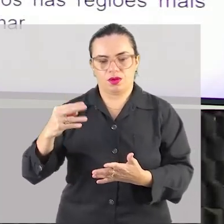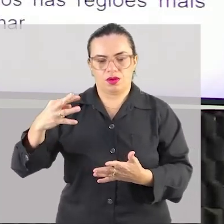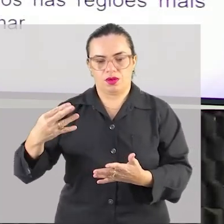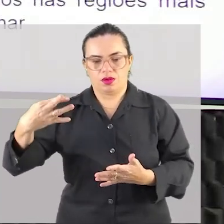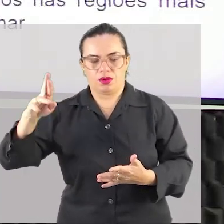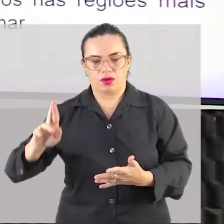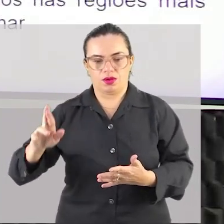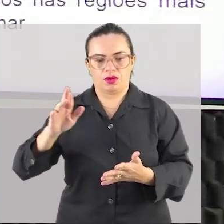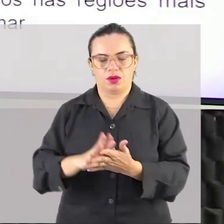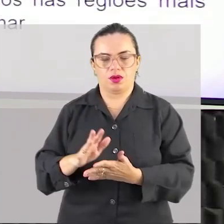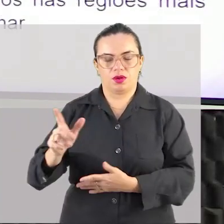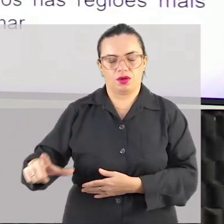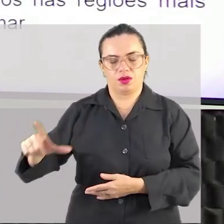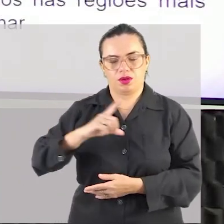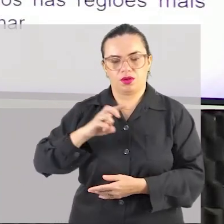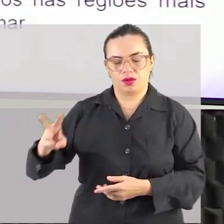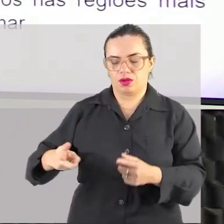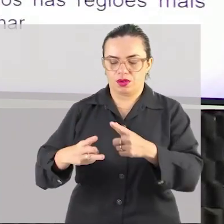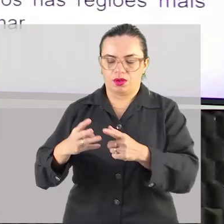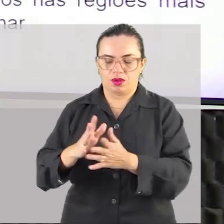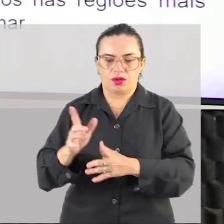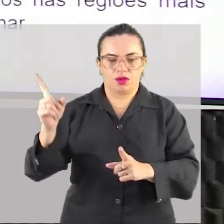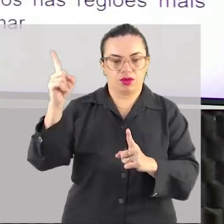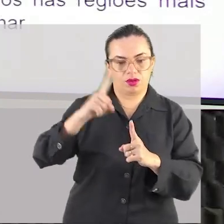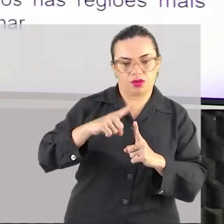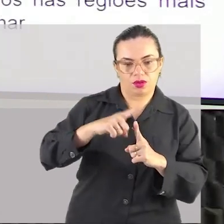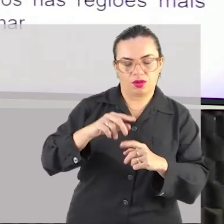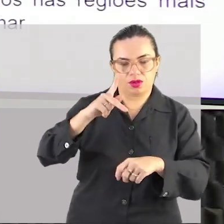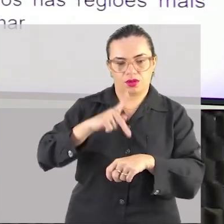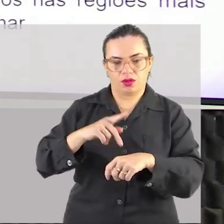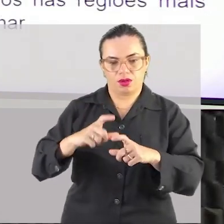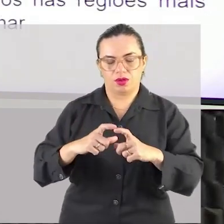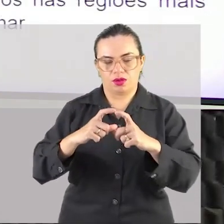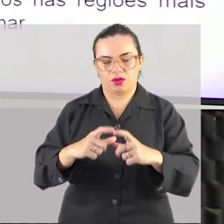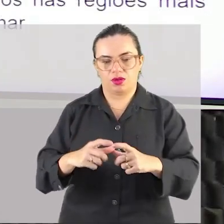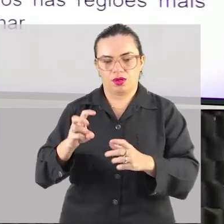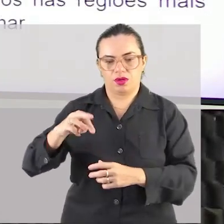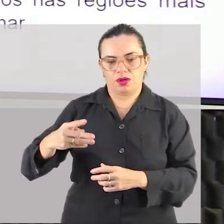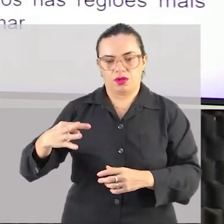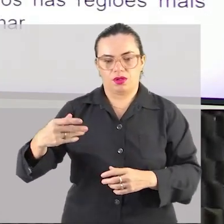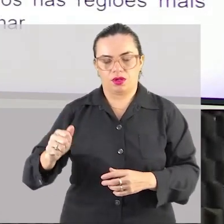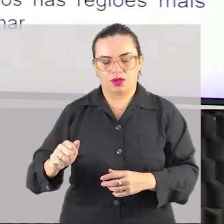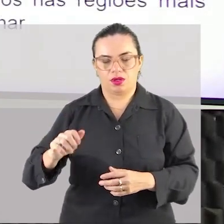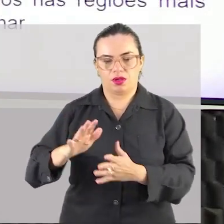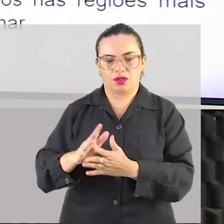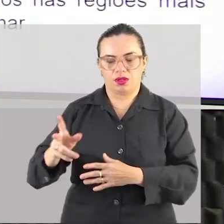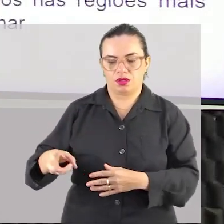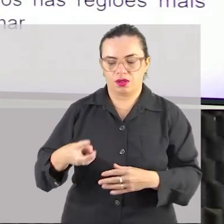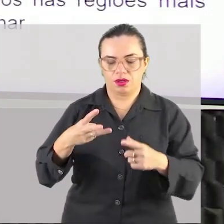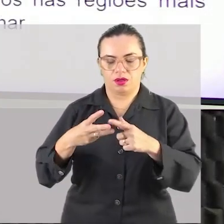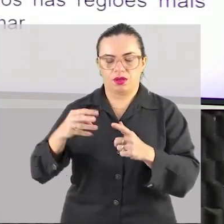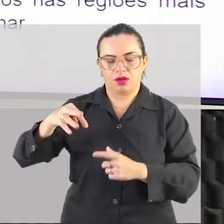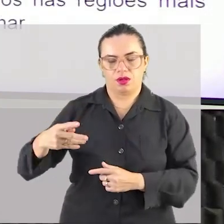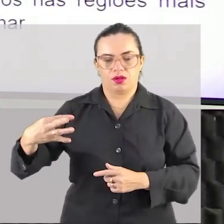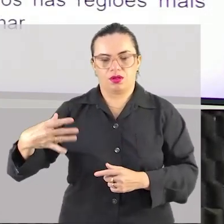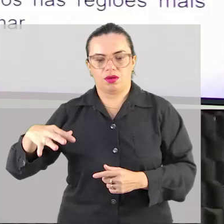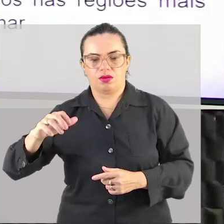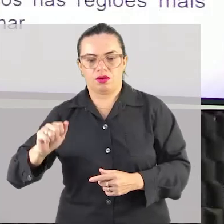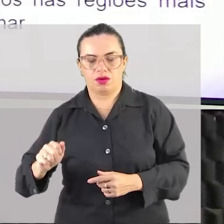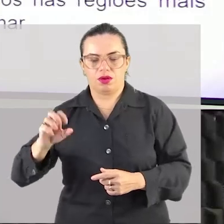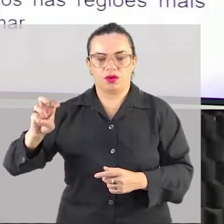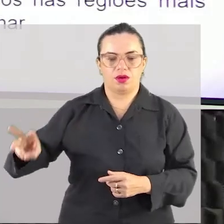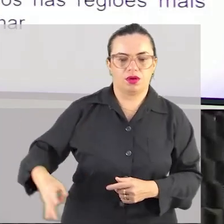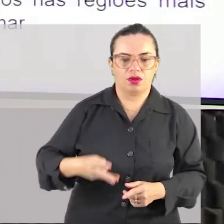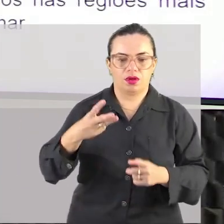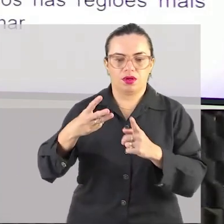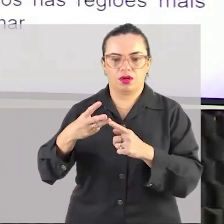ó, eu tenho 3 tipos de rochas, lembra disso? Magmática, metamórfica e sedimentar. A rocha sedimentar, ela é